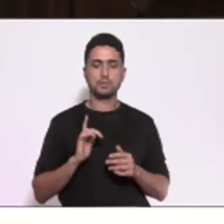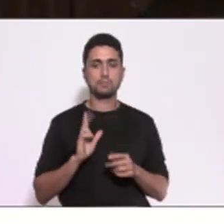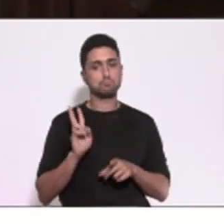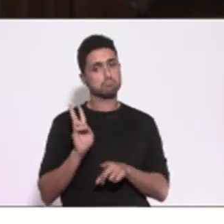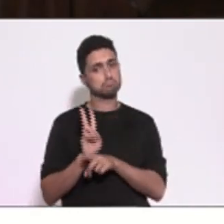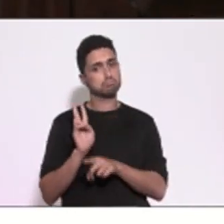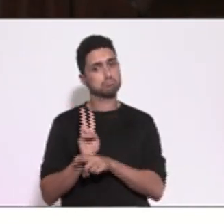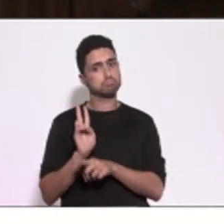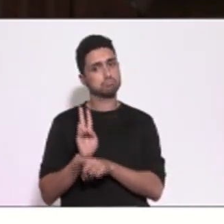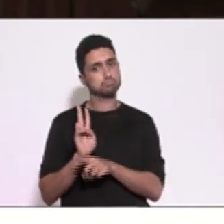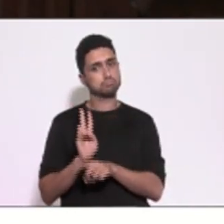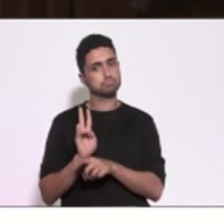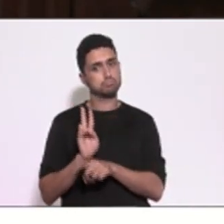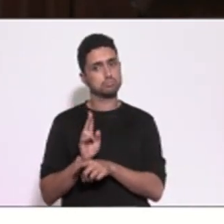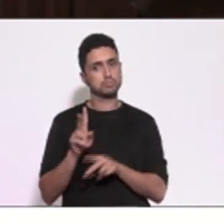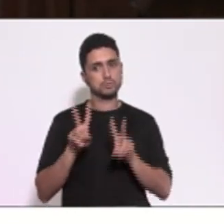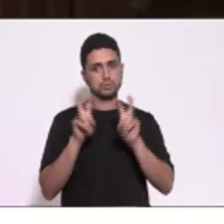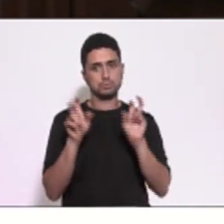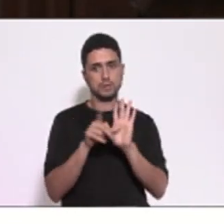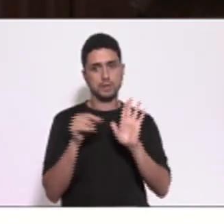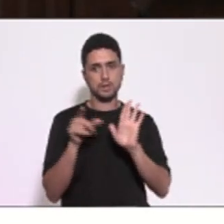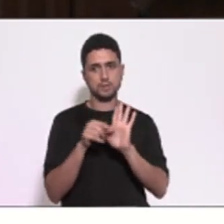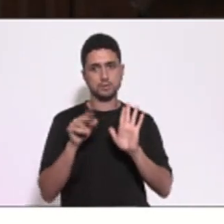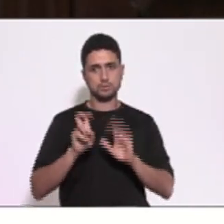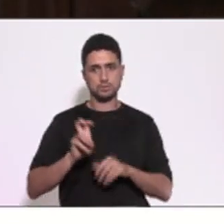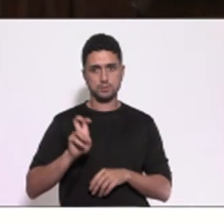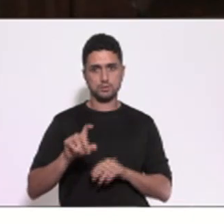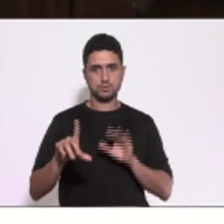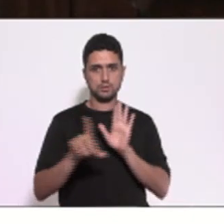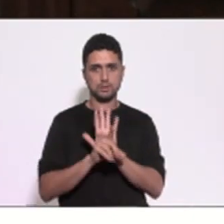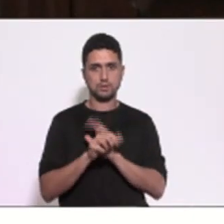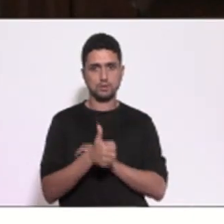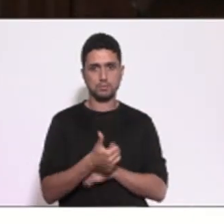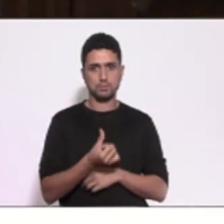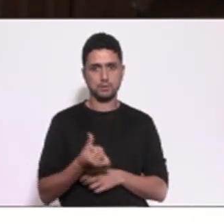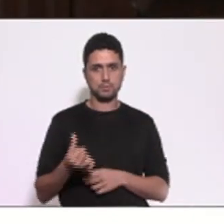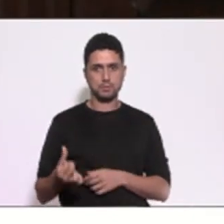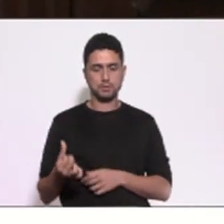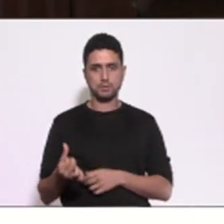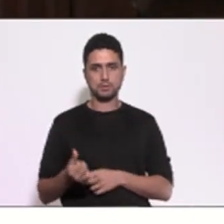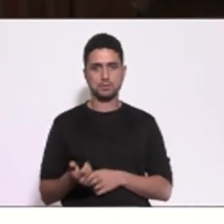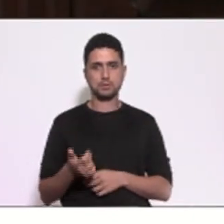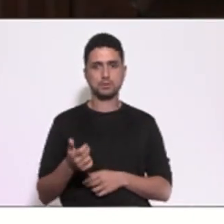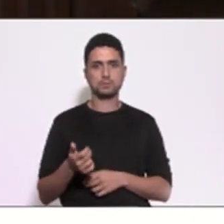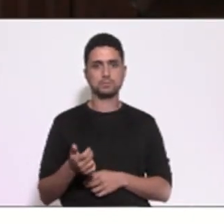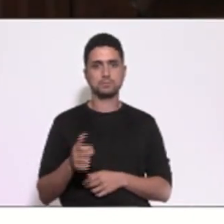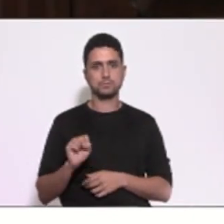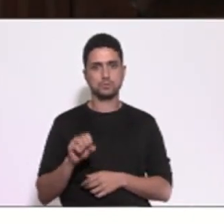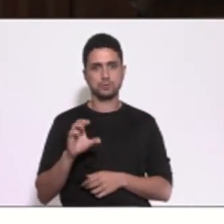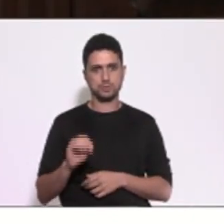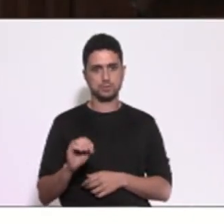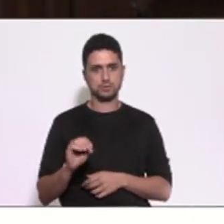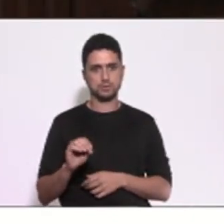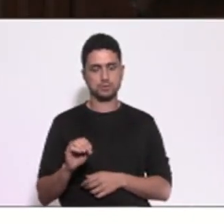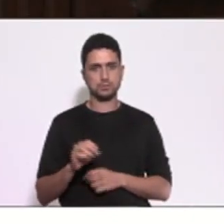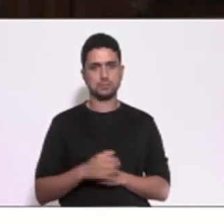provisoriamente, nos termos do artigo 5º da Lei 166 de 80,